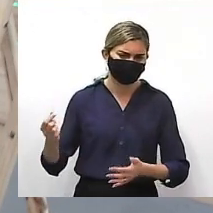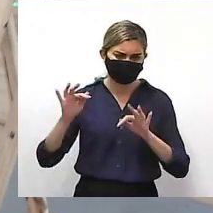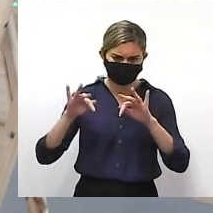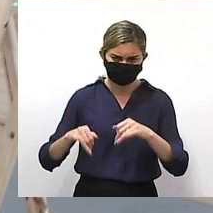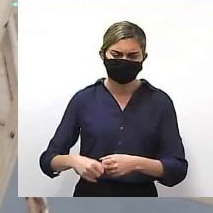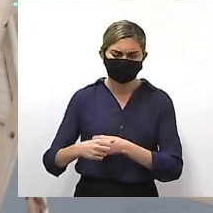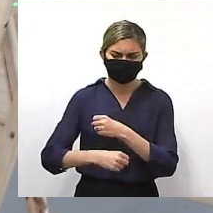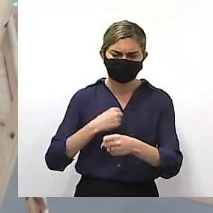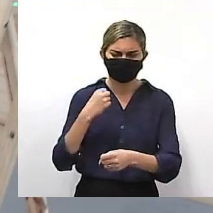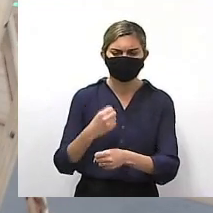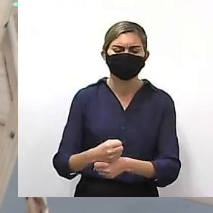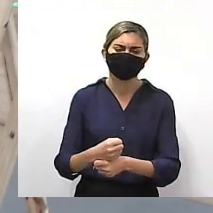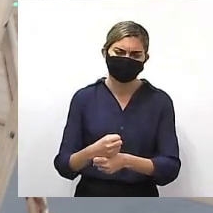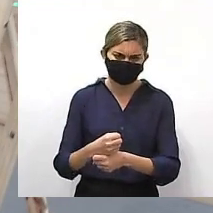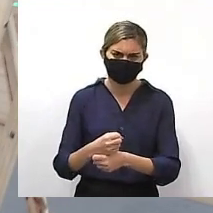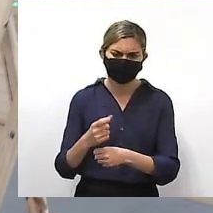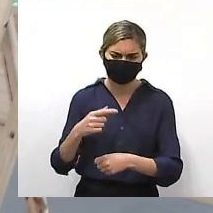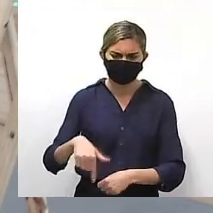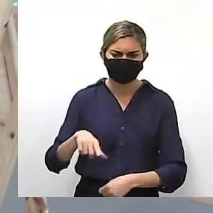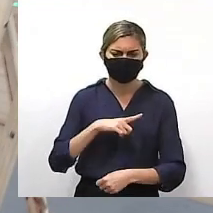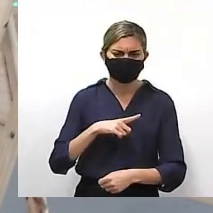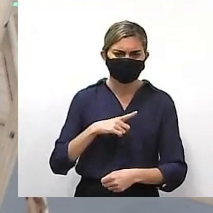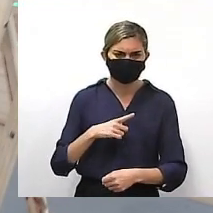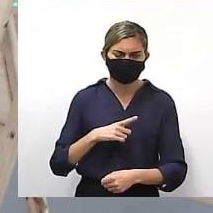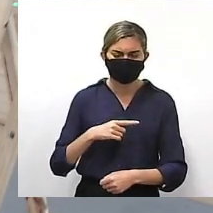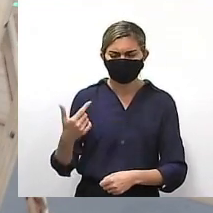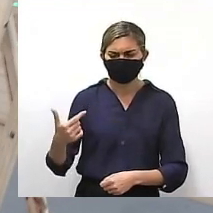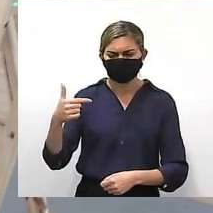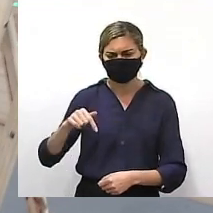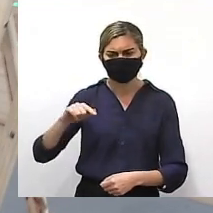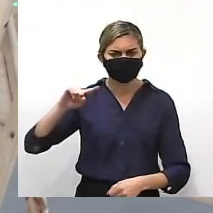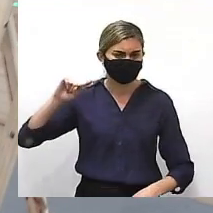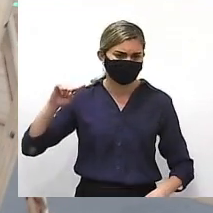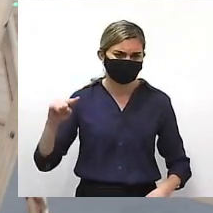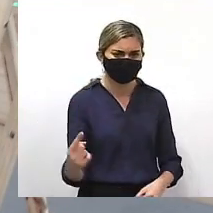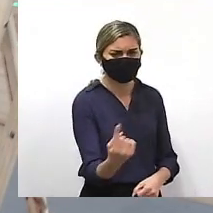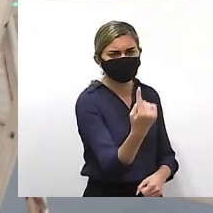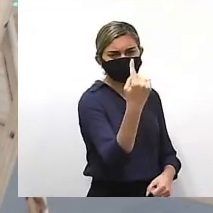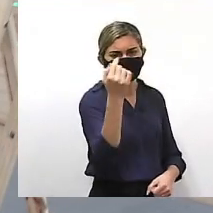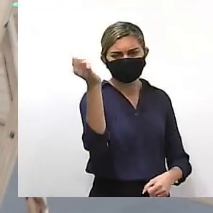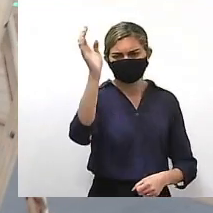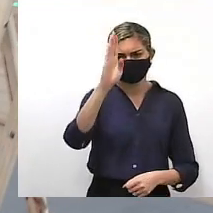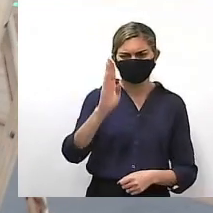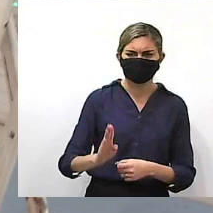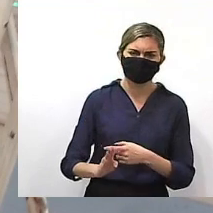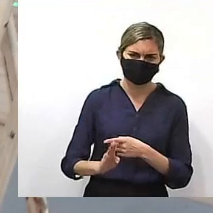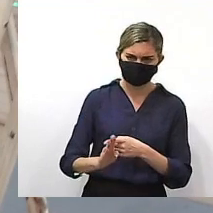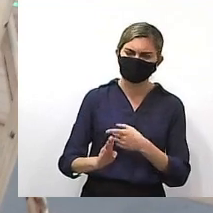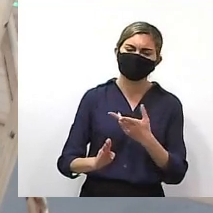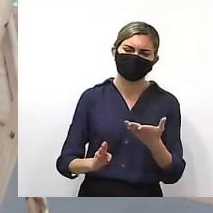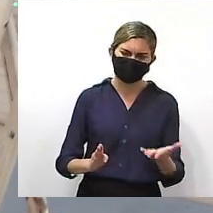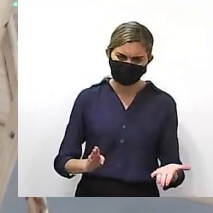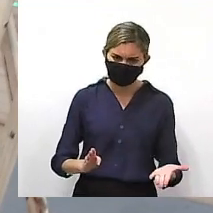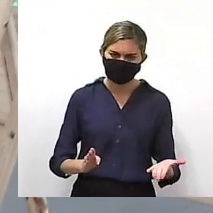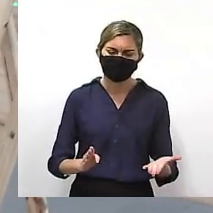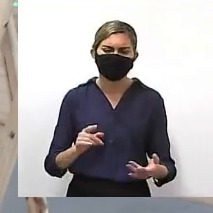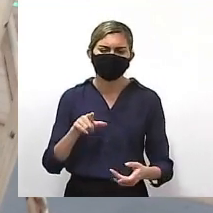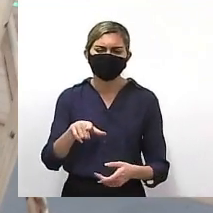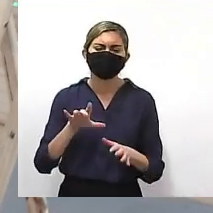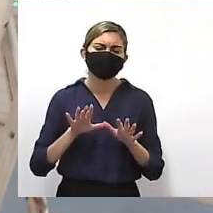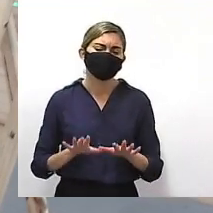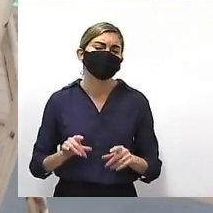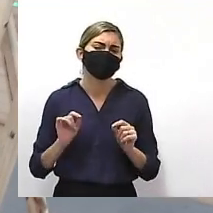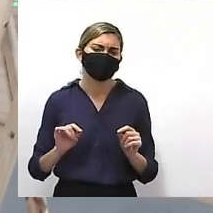final do ano, a gente tem um número de 17 milhões de brasileiros e brasileiras que